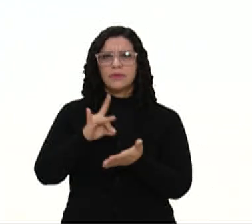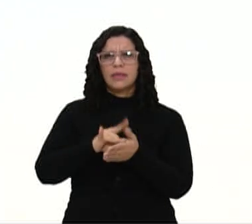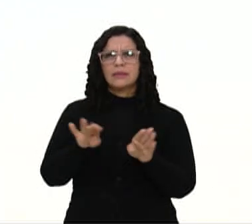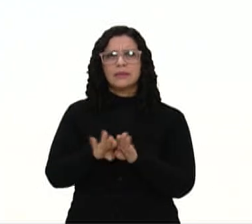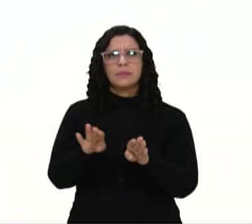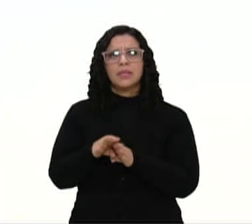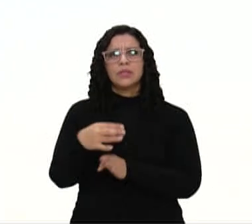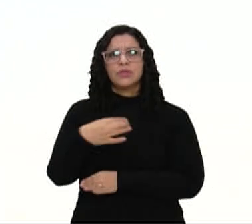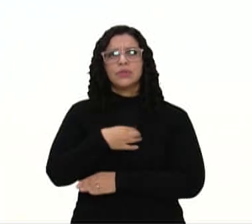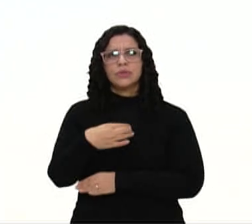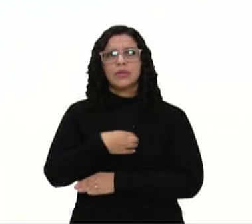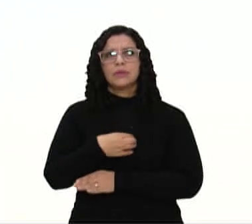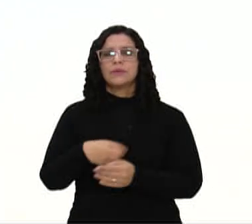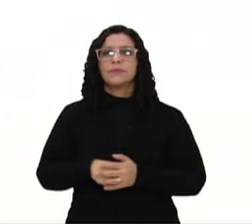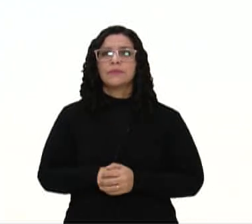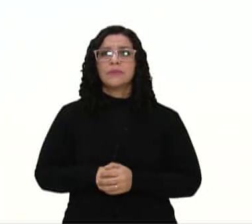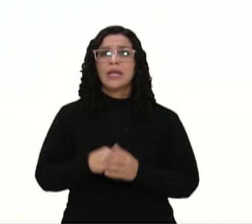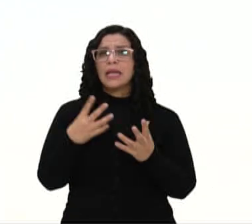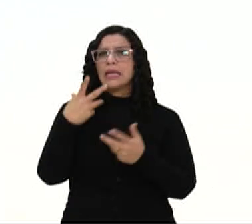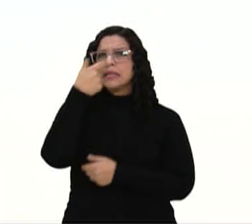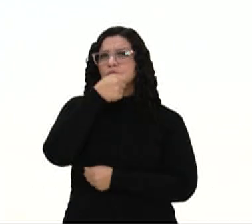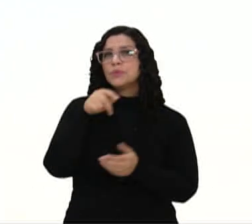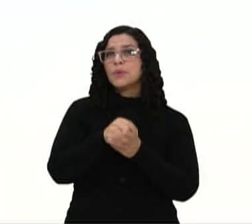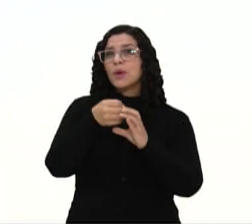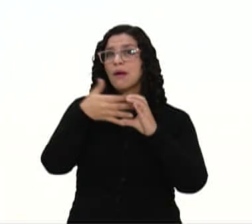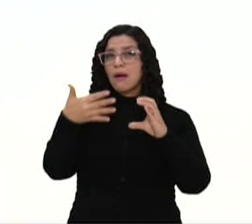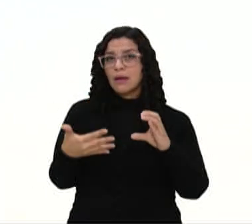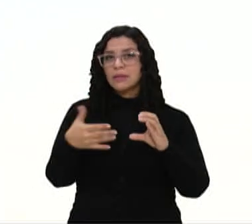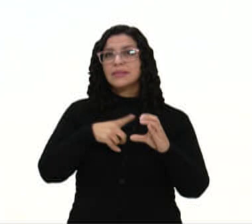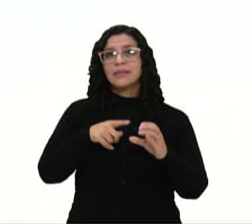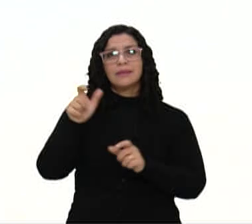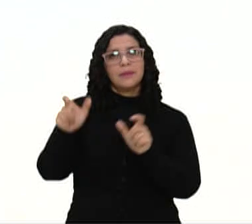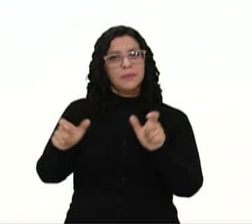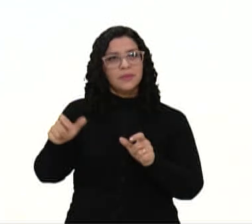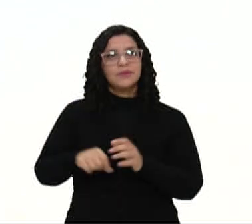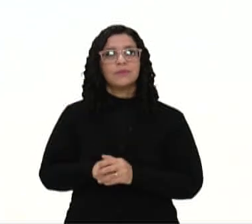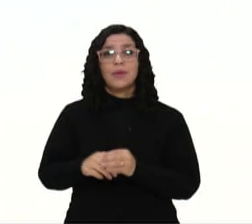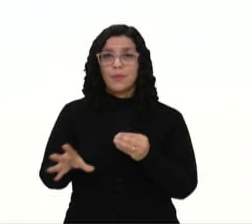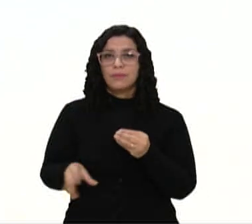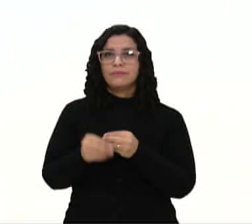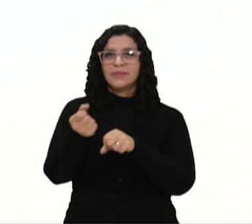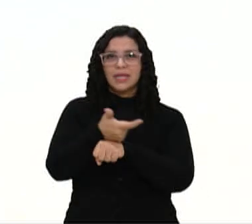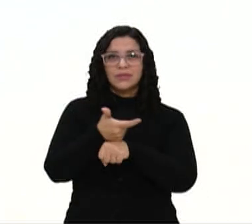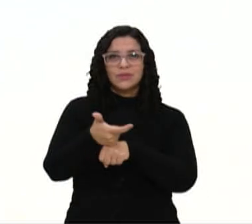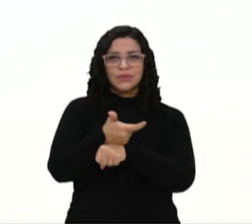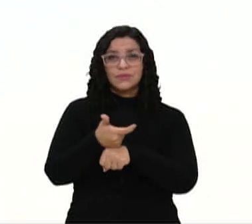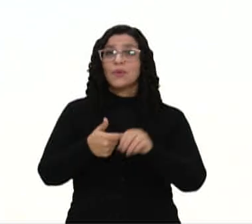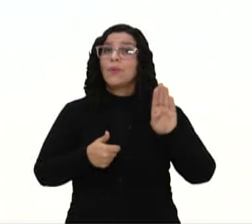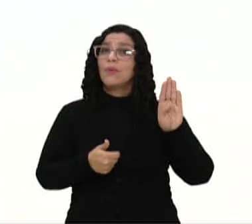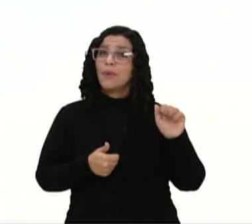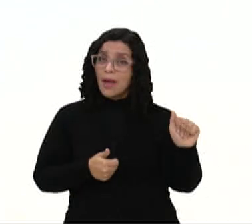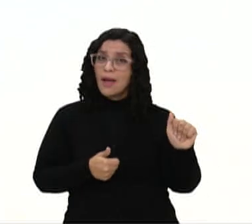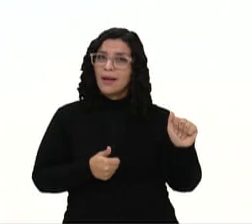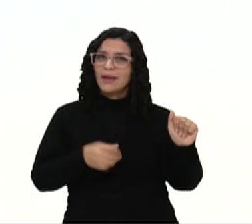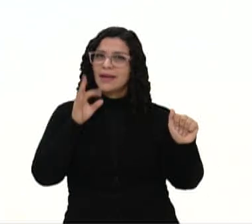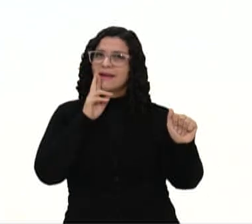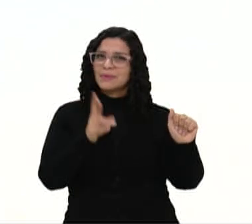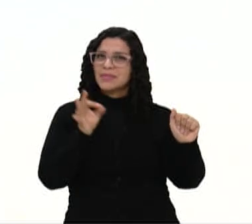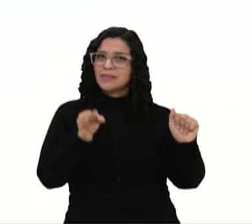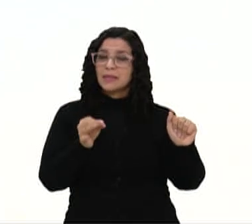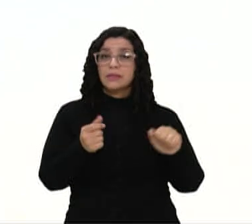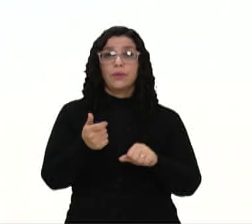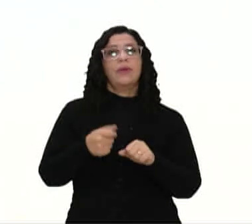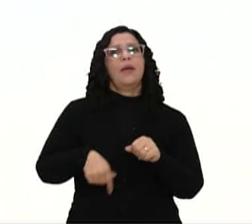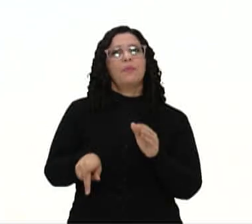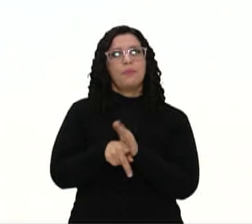de modo. E lindíssima é uma característica, adjetivo, letra A. Então, letra A, advérbio